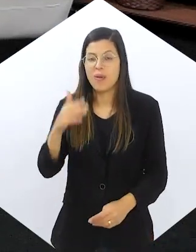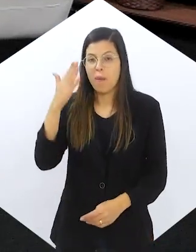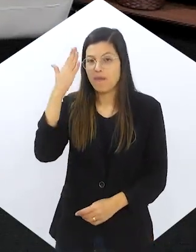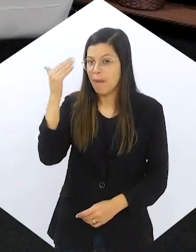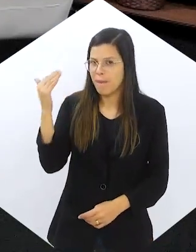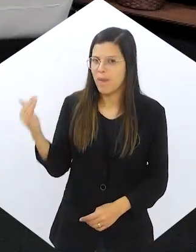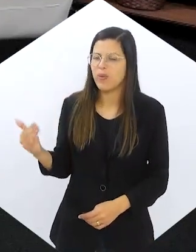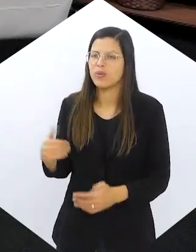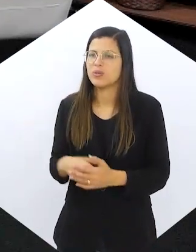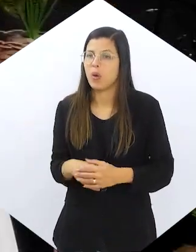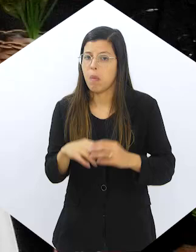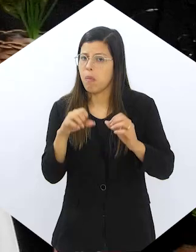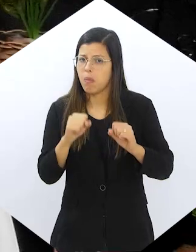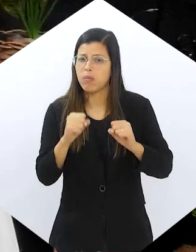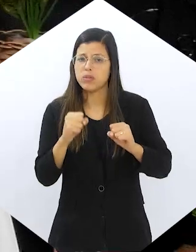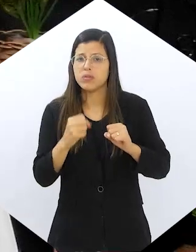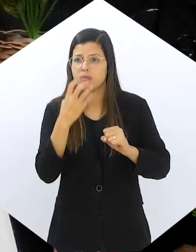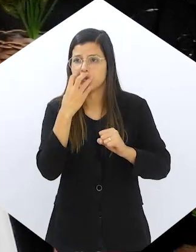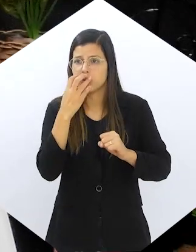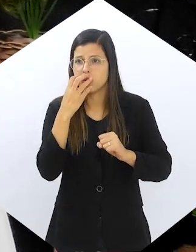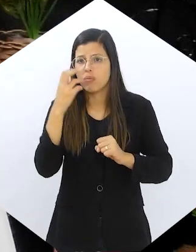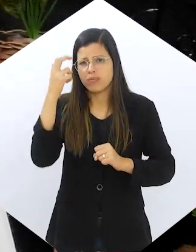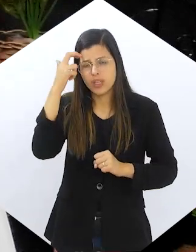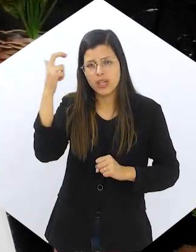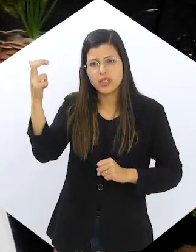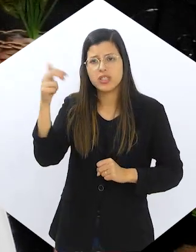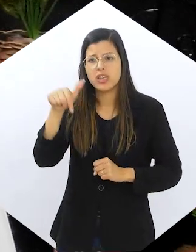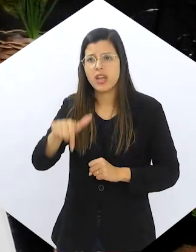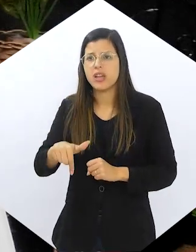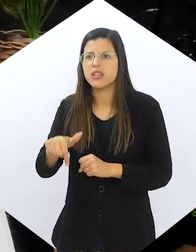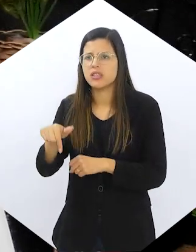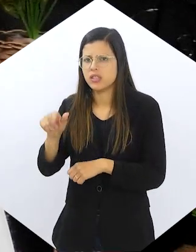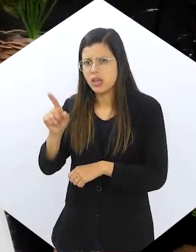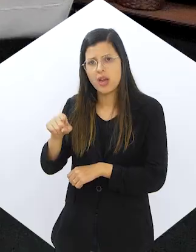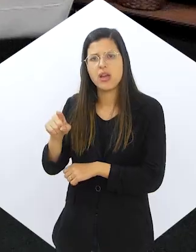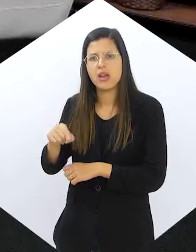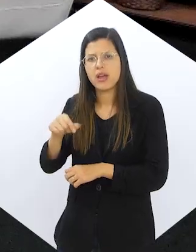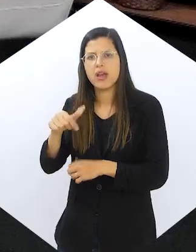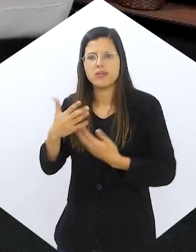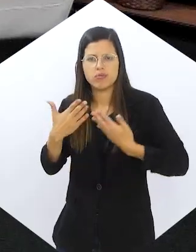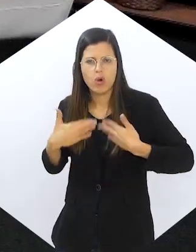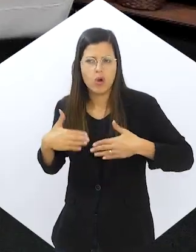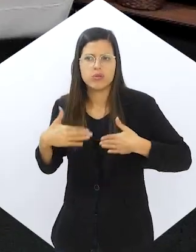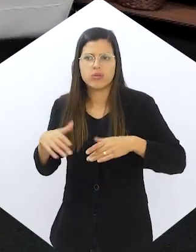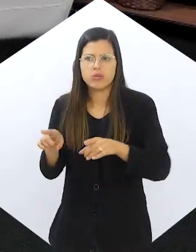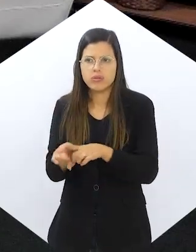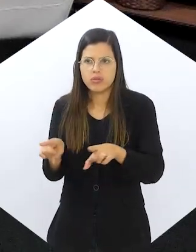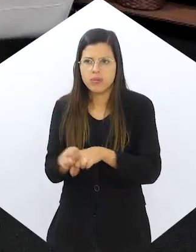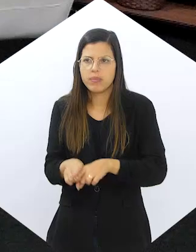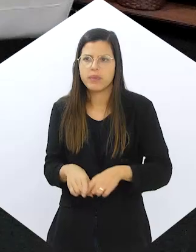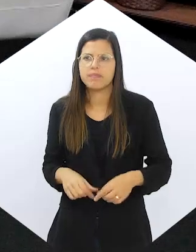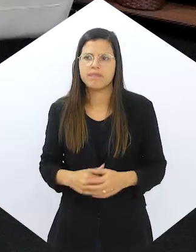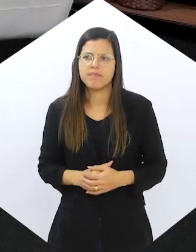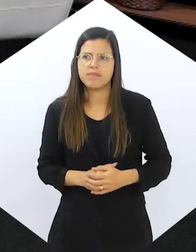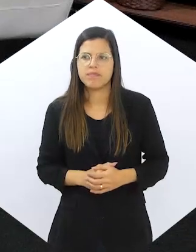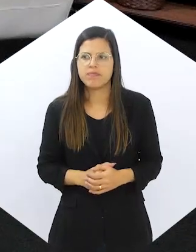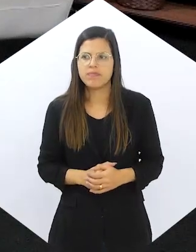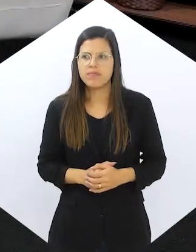cachorro inteligente, né? Eles E são, também eles são um cão de suporte Inteligentes, emocional. dóceis, Cão de suporte muito emocional. gratos também quando você